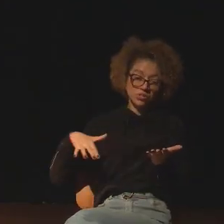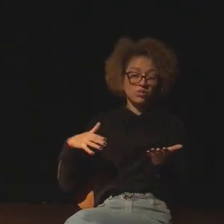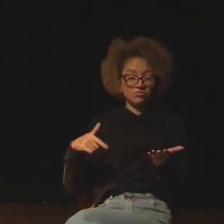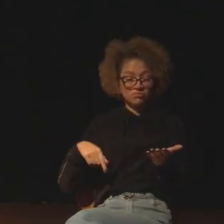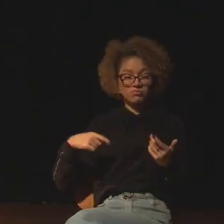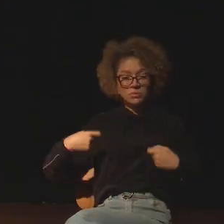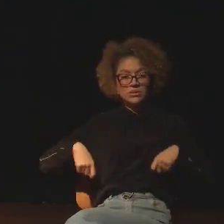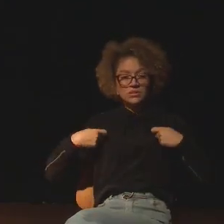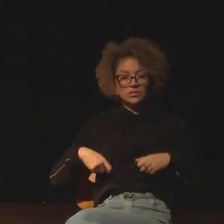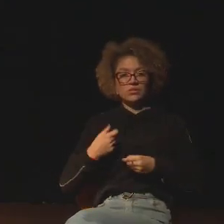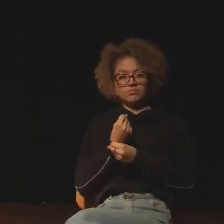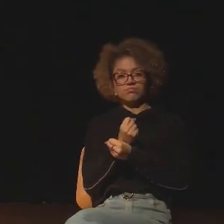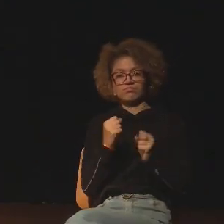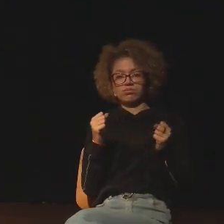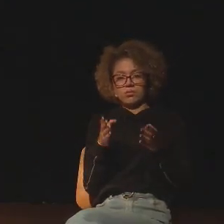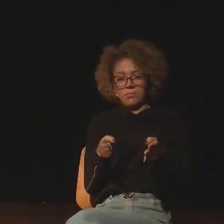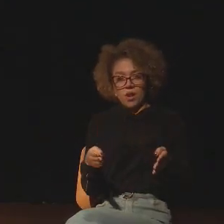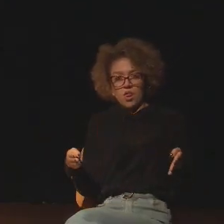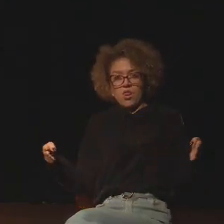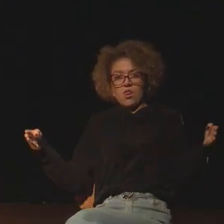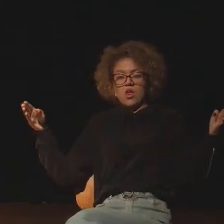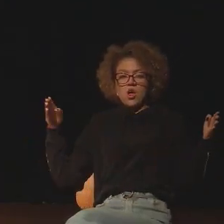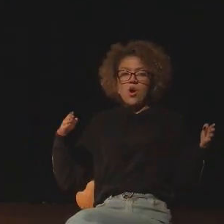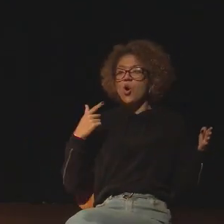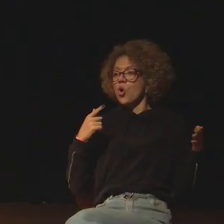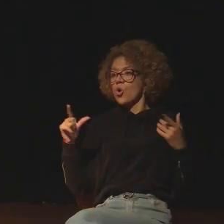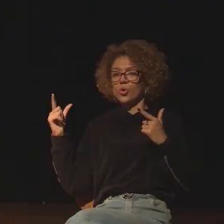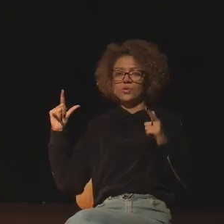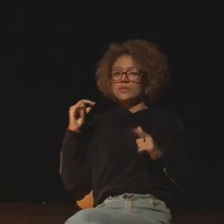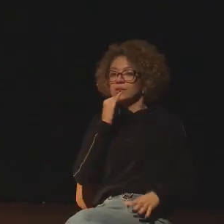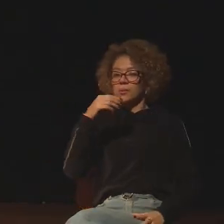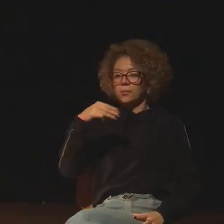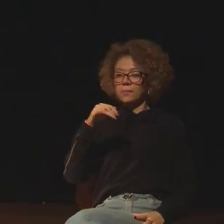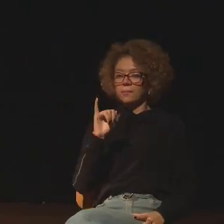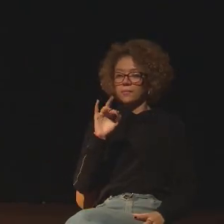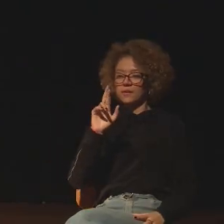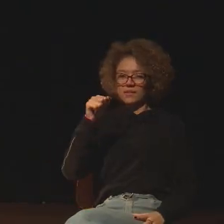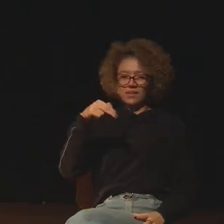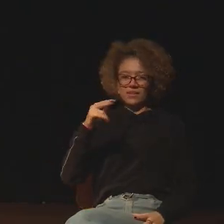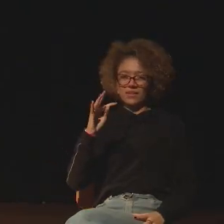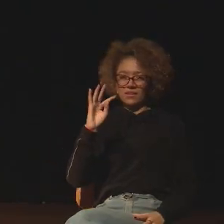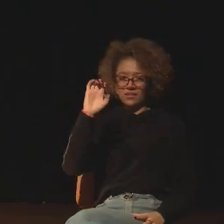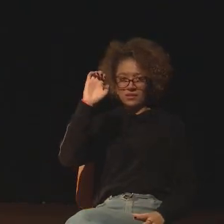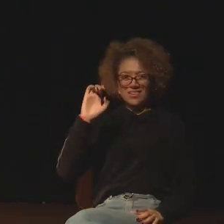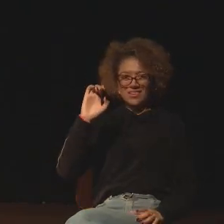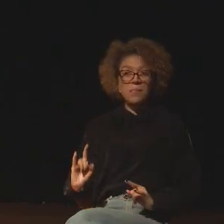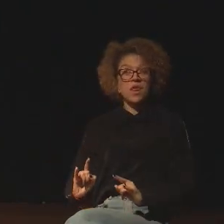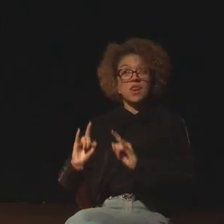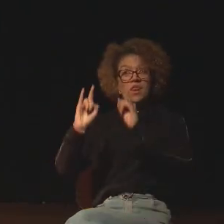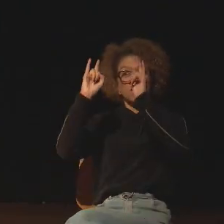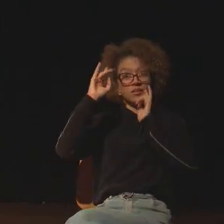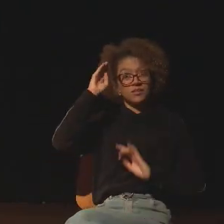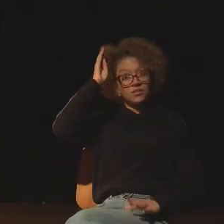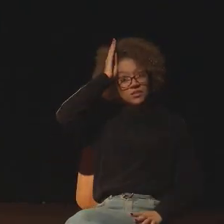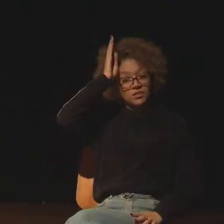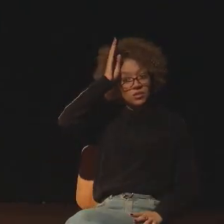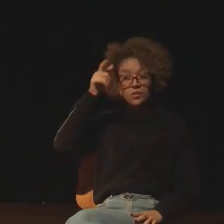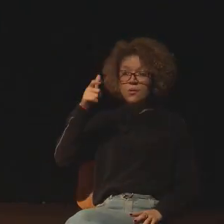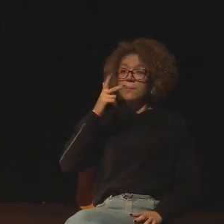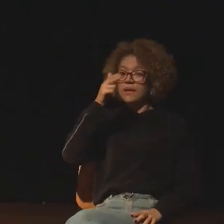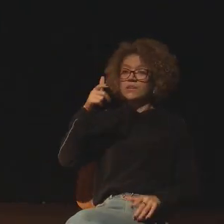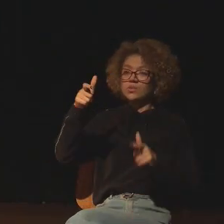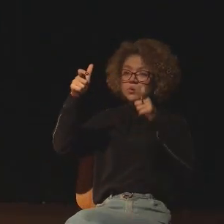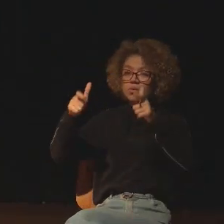ser expandido para outros ativos, como, por exemplo, o Mirante, que hoje se tornou, infelizmente, um ponto de abandono, de